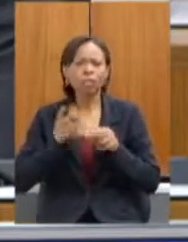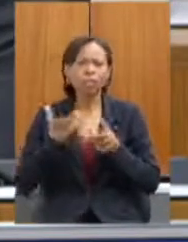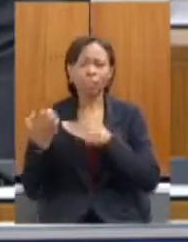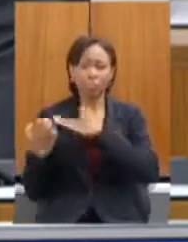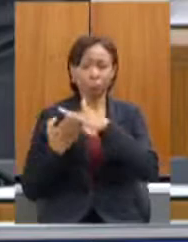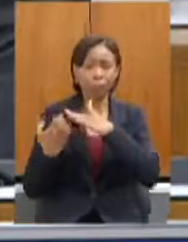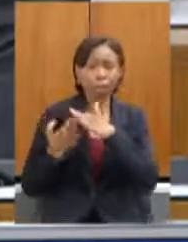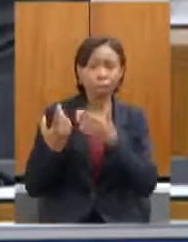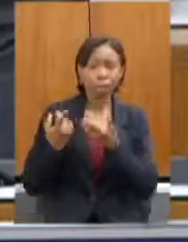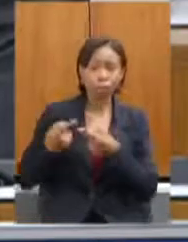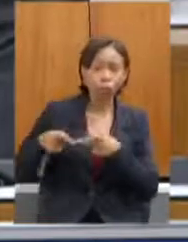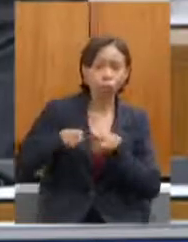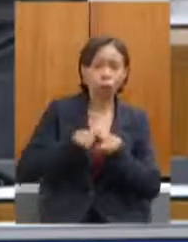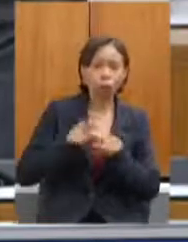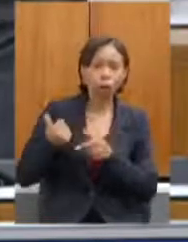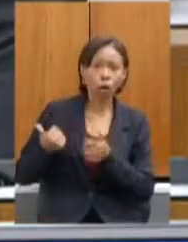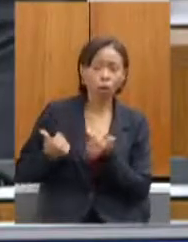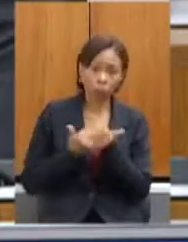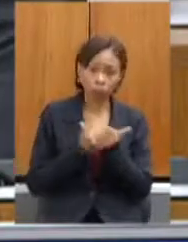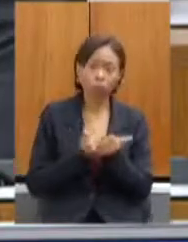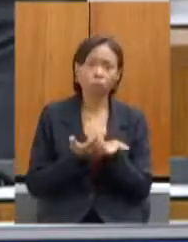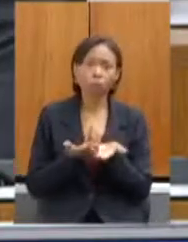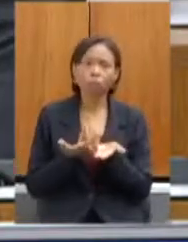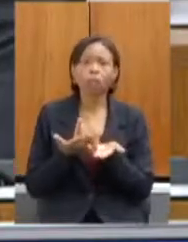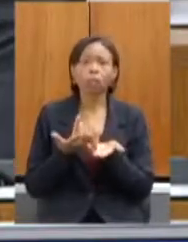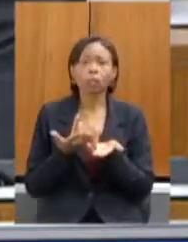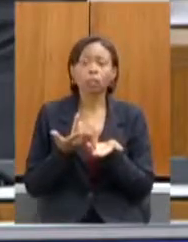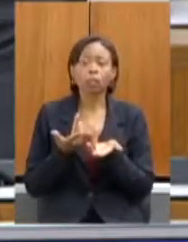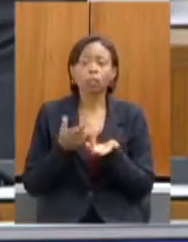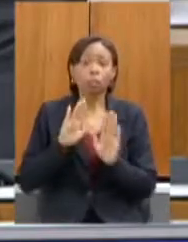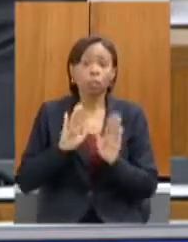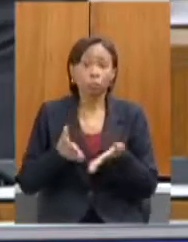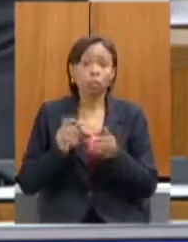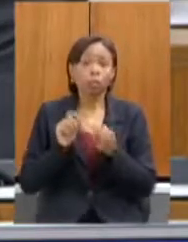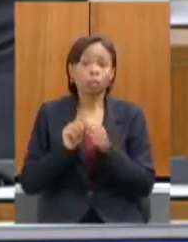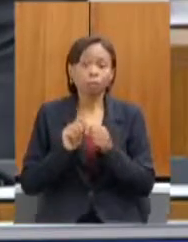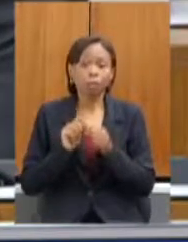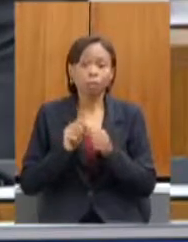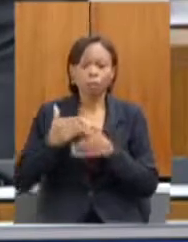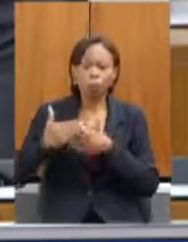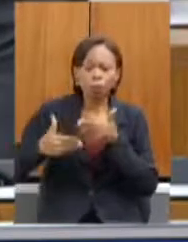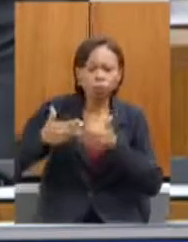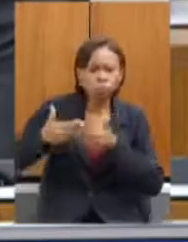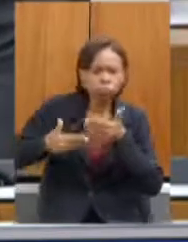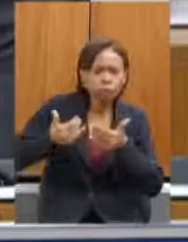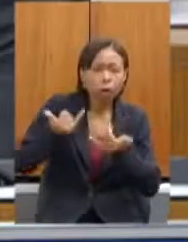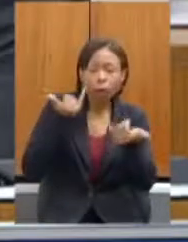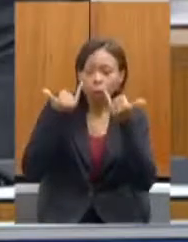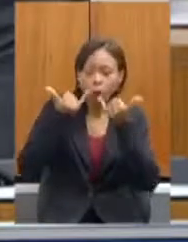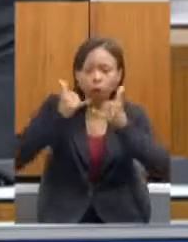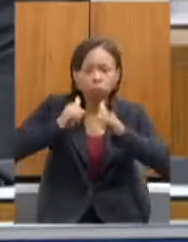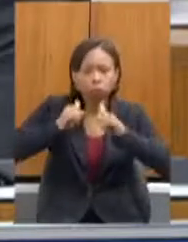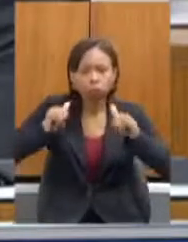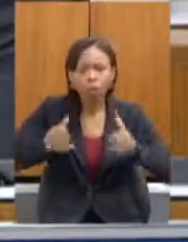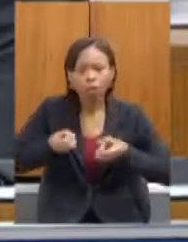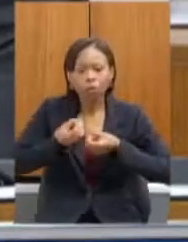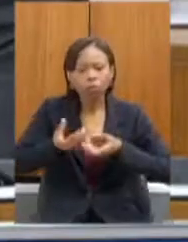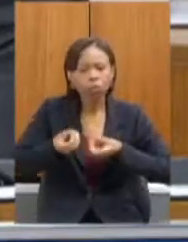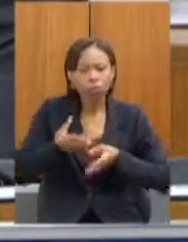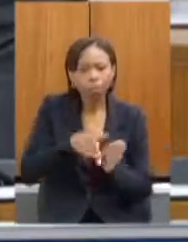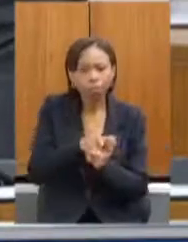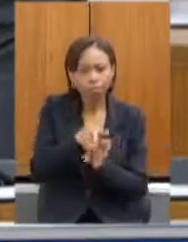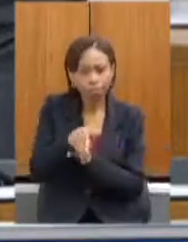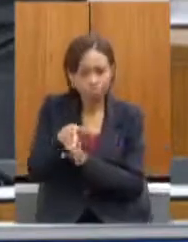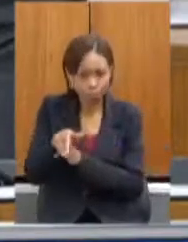das filantrópicas da rede nós fizemos todo um processo de informação de orientação